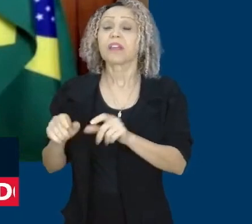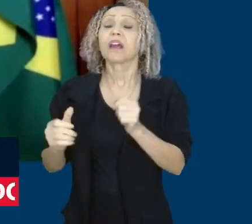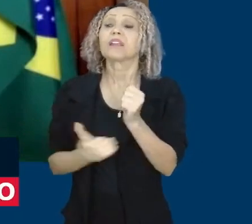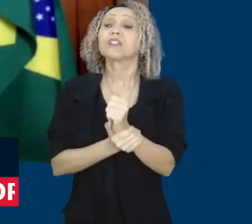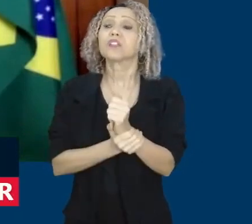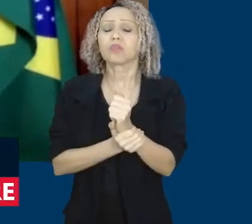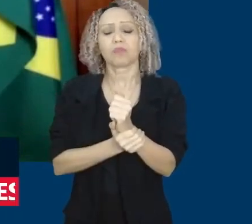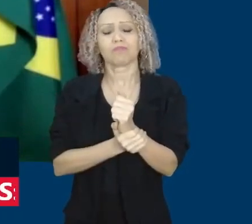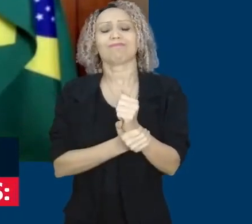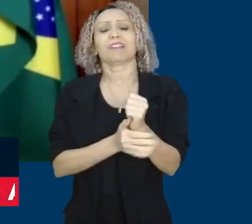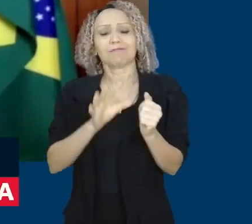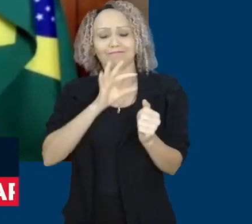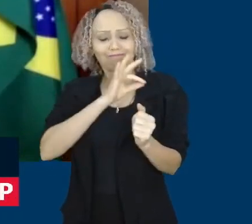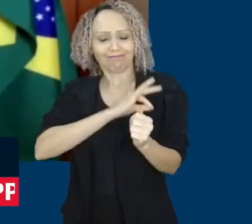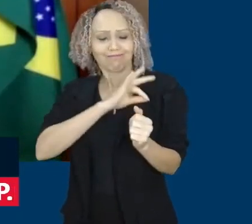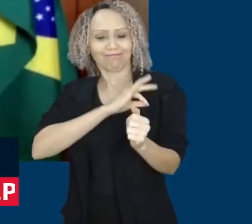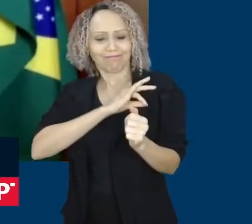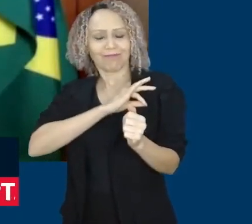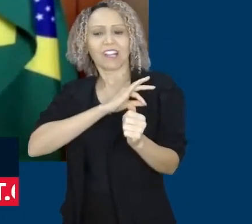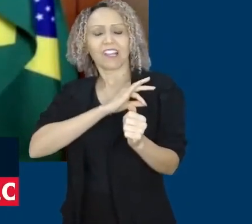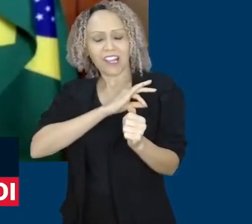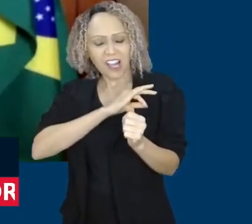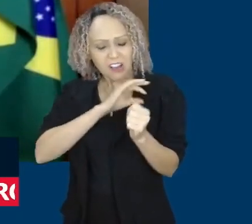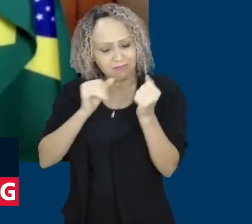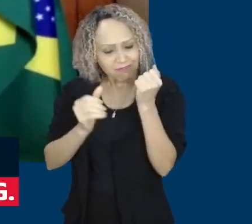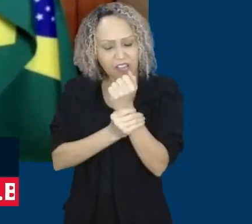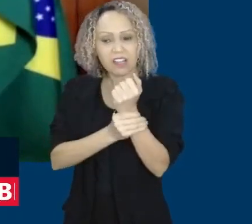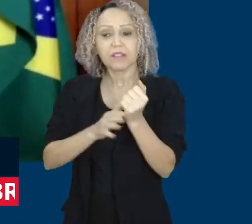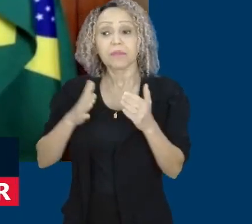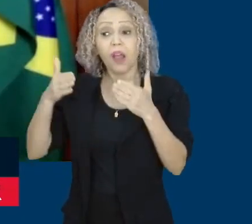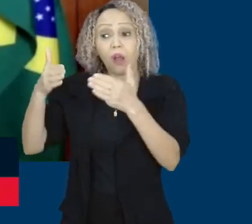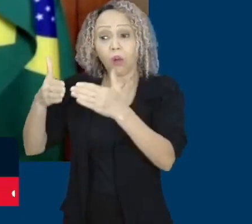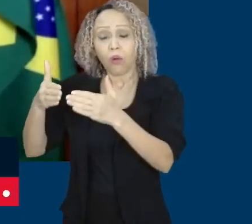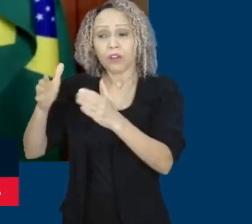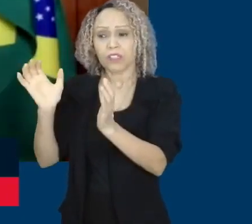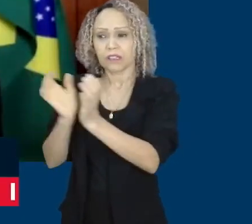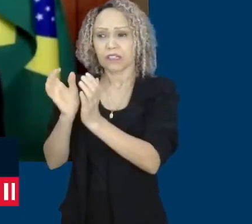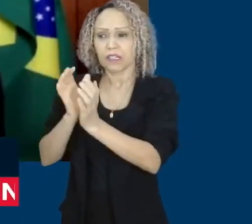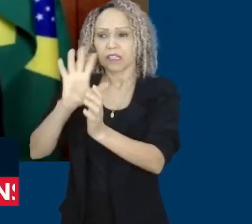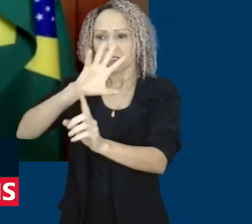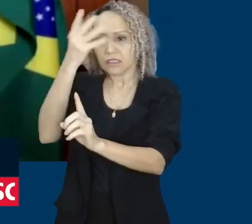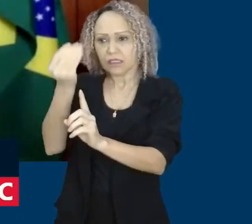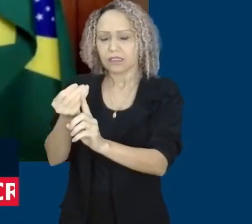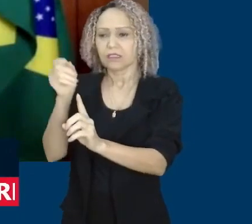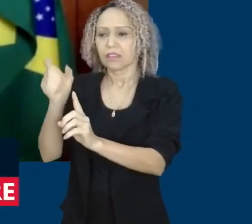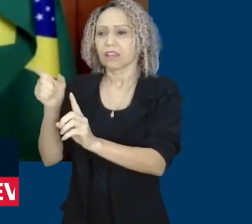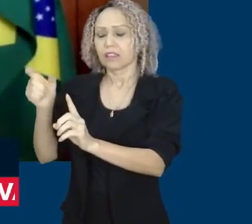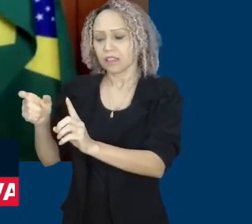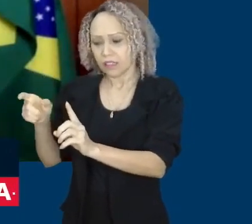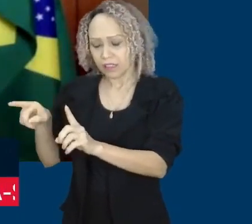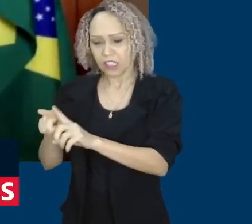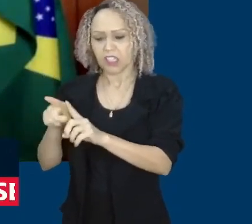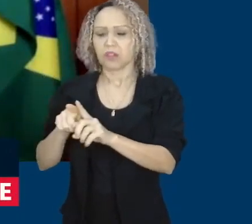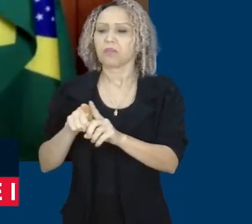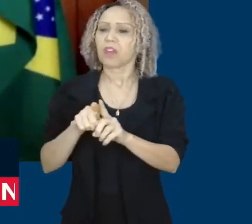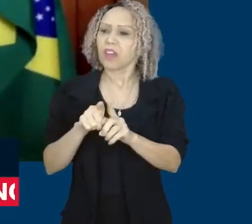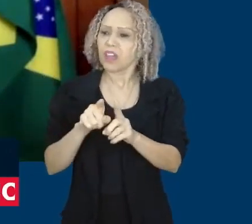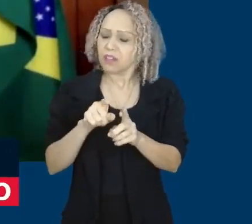classe artística, mas também para garantir recursos descentralizados do município para os